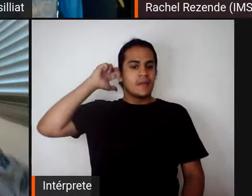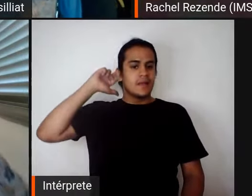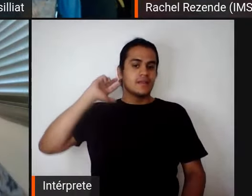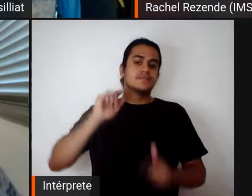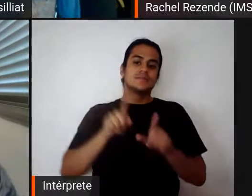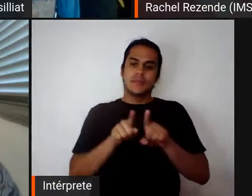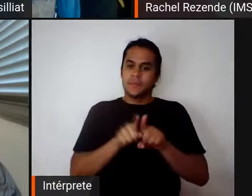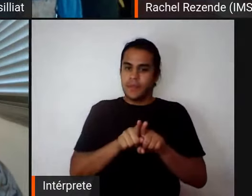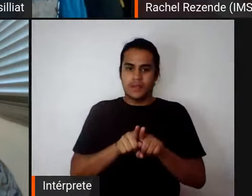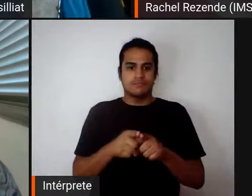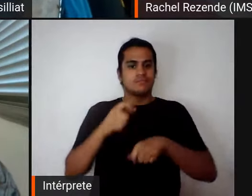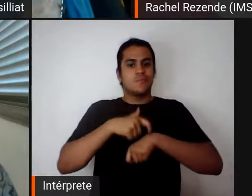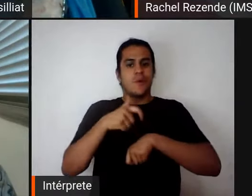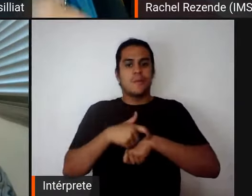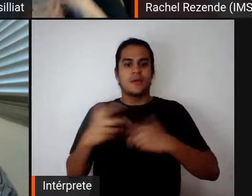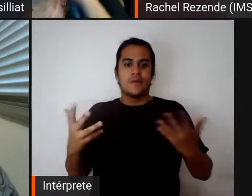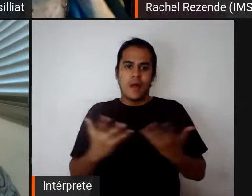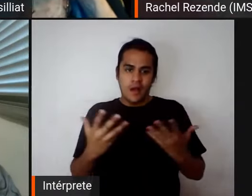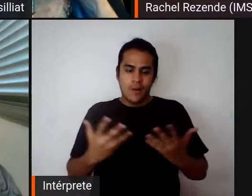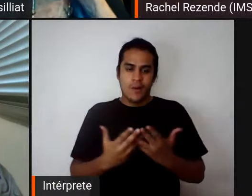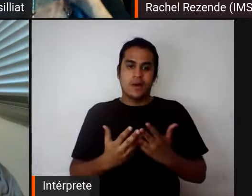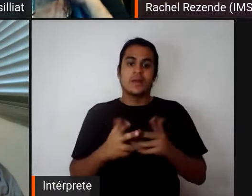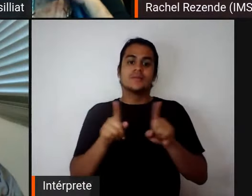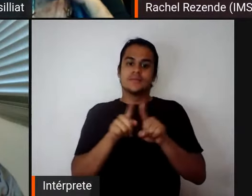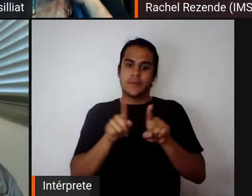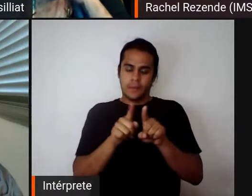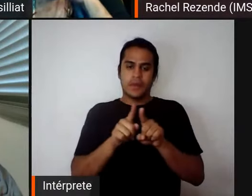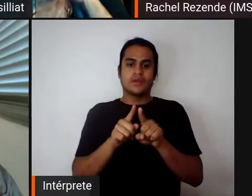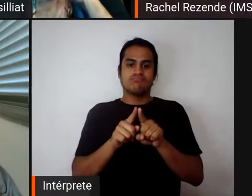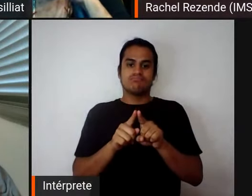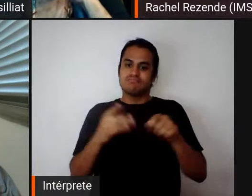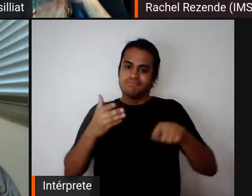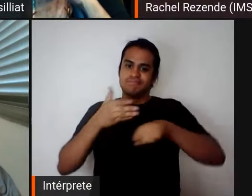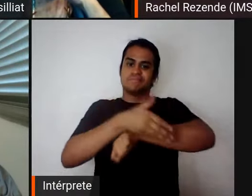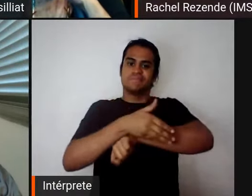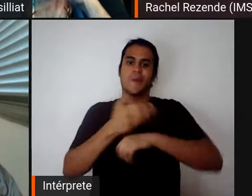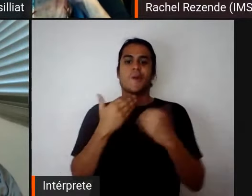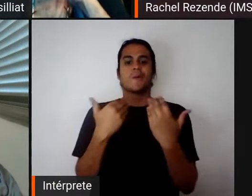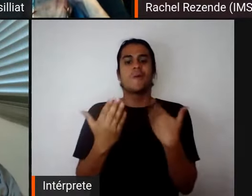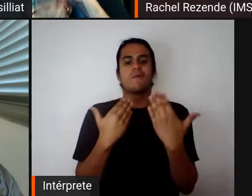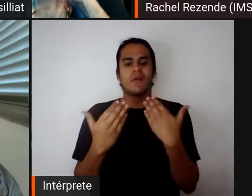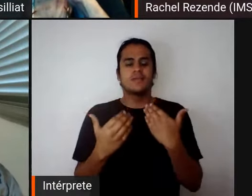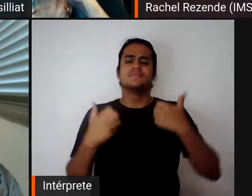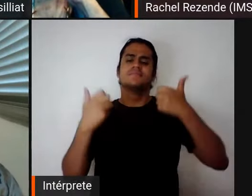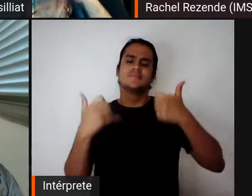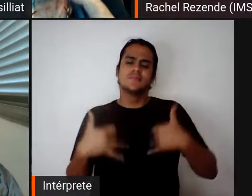exatamente nesse momento, quer dizer, também assumir essa conversa sobre sua relação com os